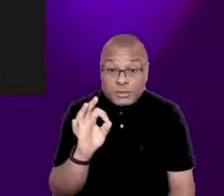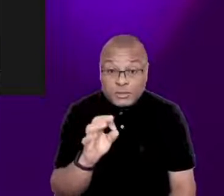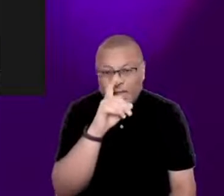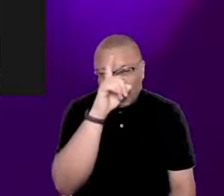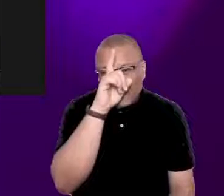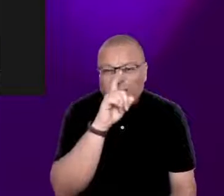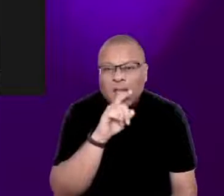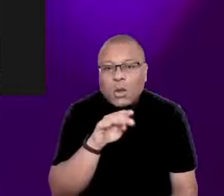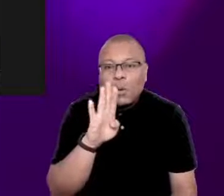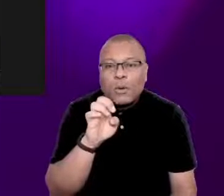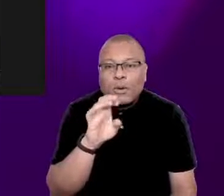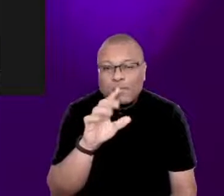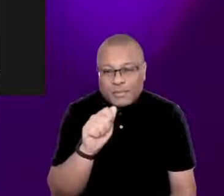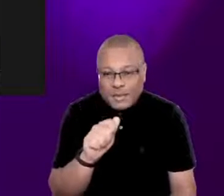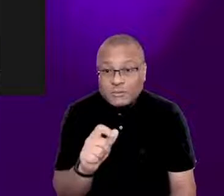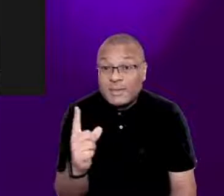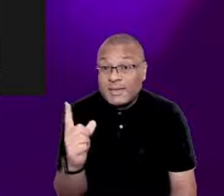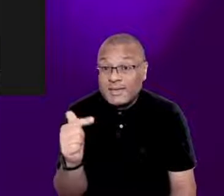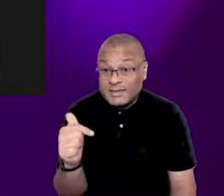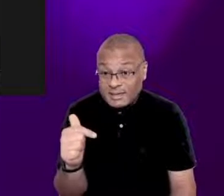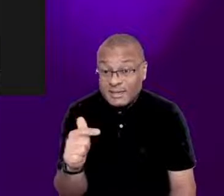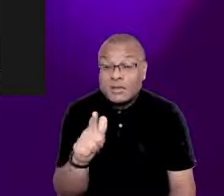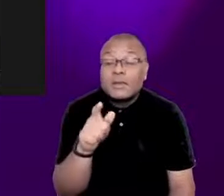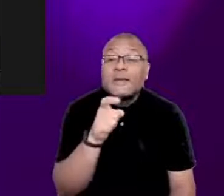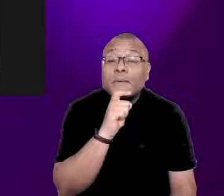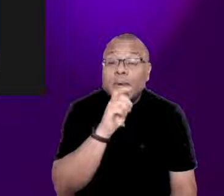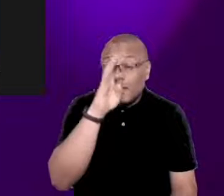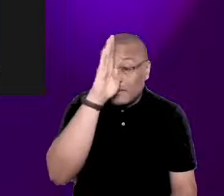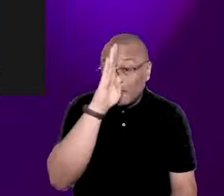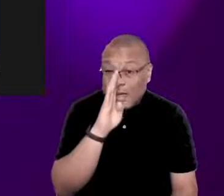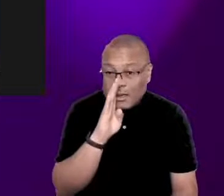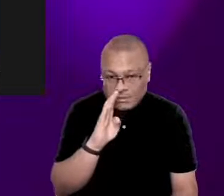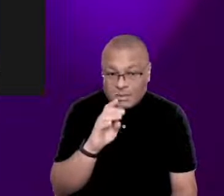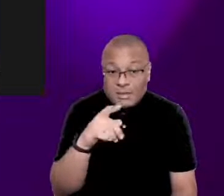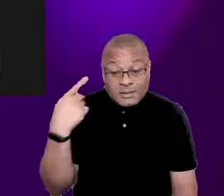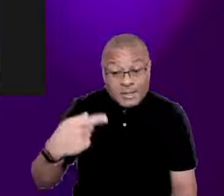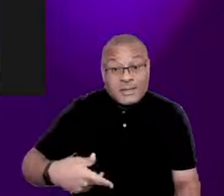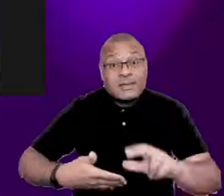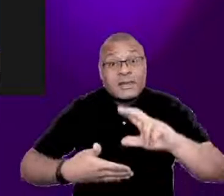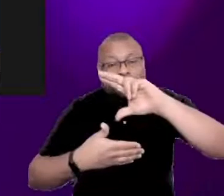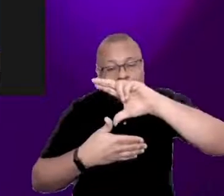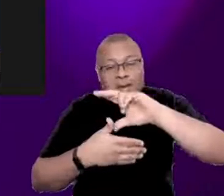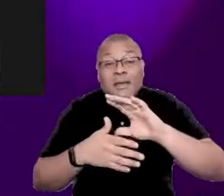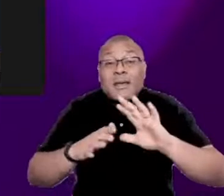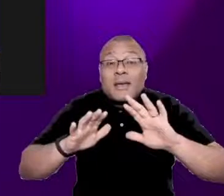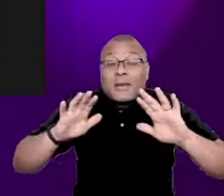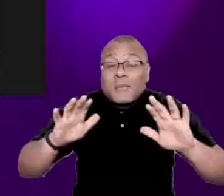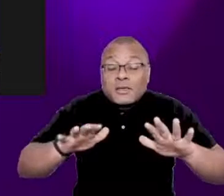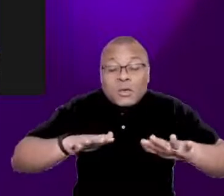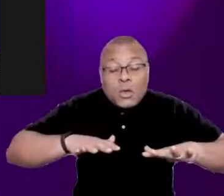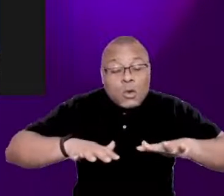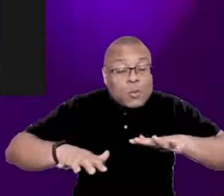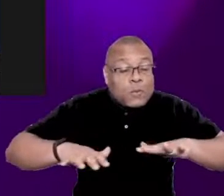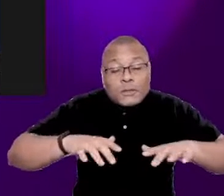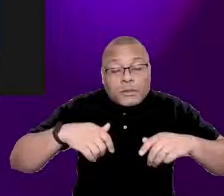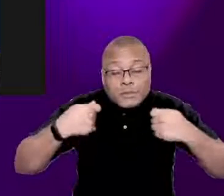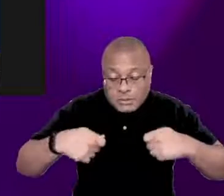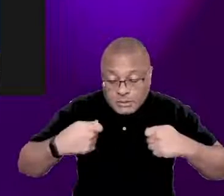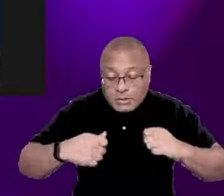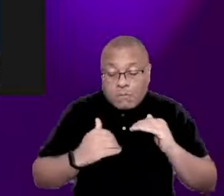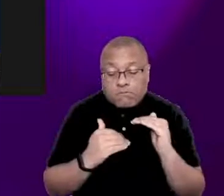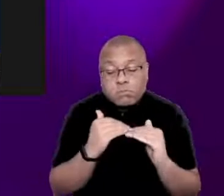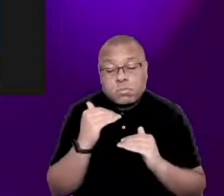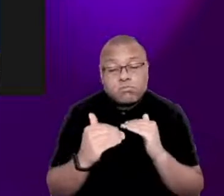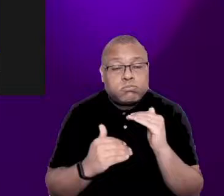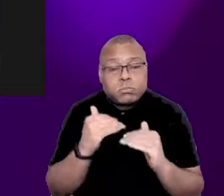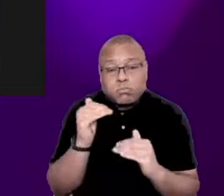mundo e 17% dos Green Belts estão na América Latina. Mas isso é um movimento que precisa continuar.